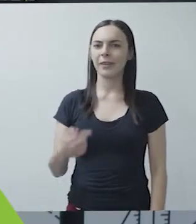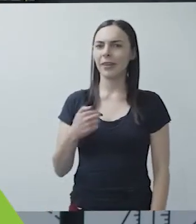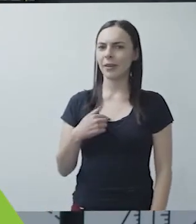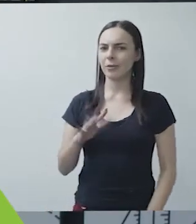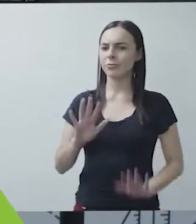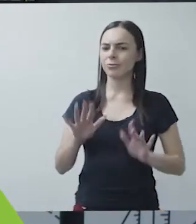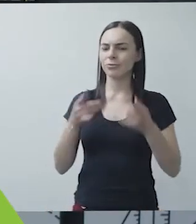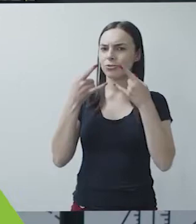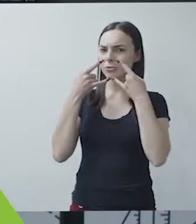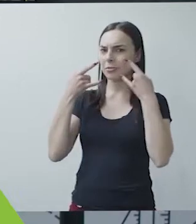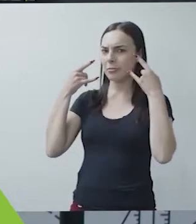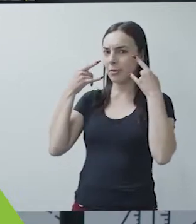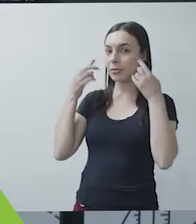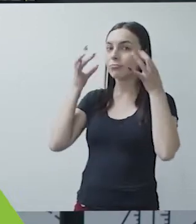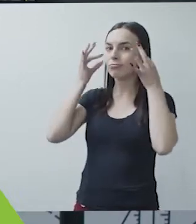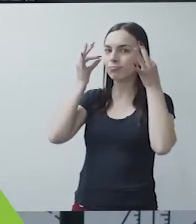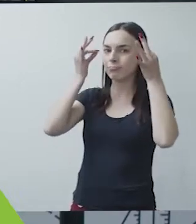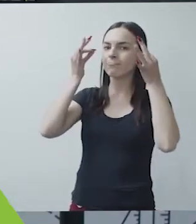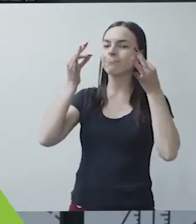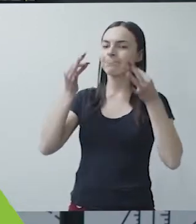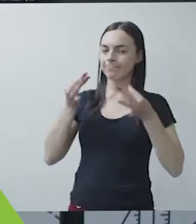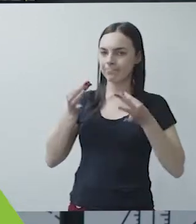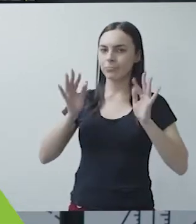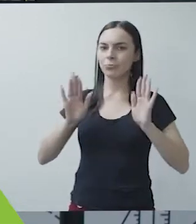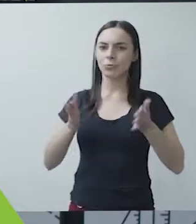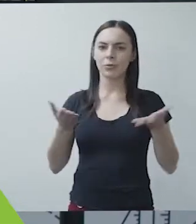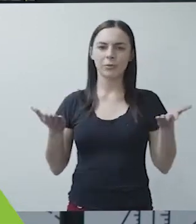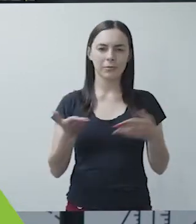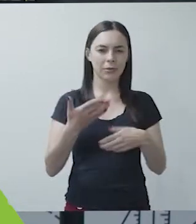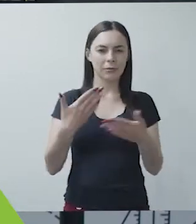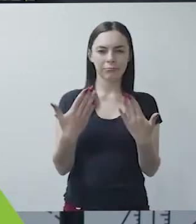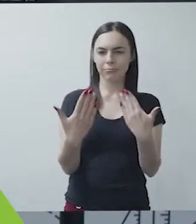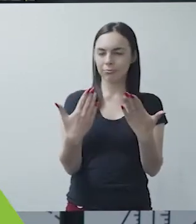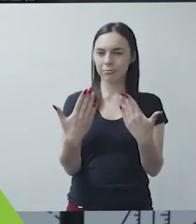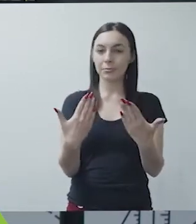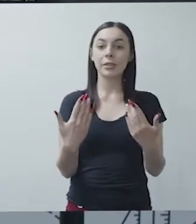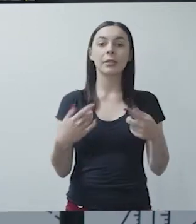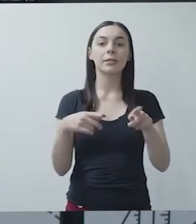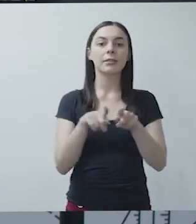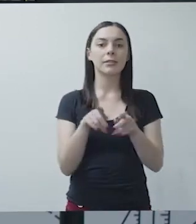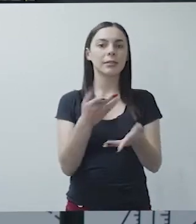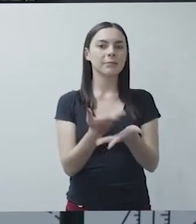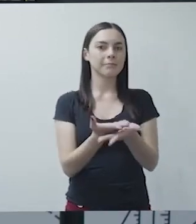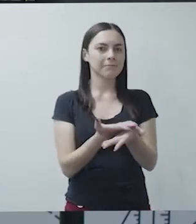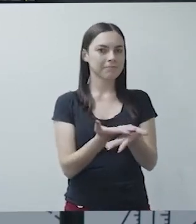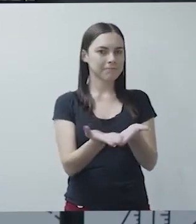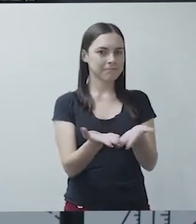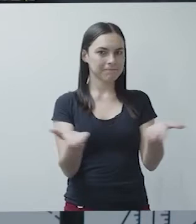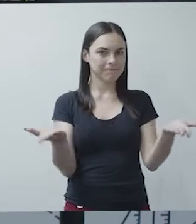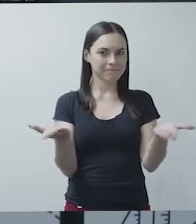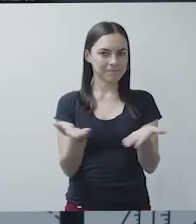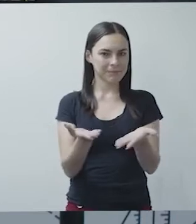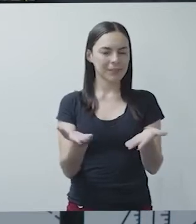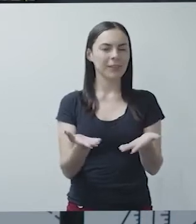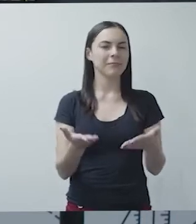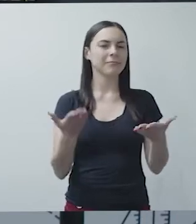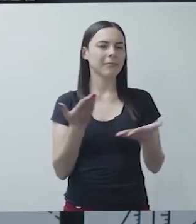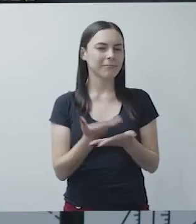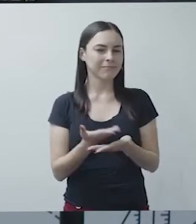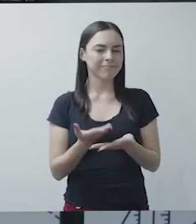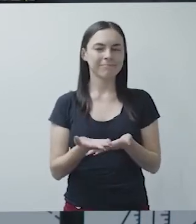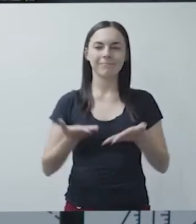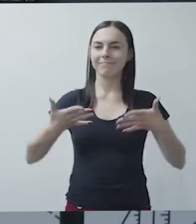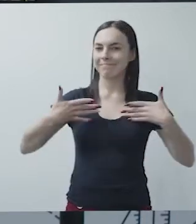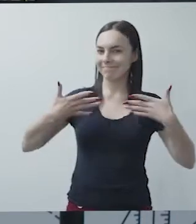a minha máscara, já retirei ela aqui para poder conversar com vocês, né? E iniciar essa aula de hoje, que será muito divertida